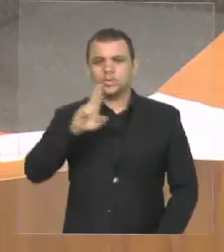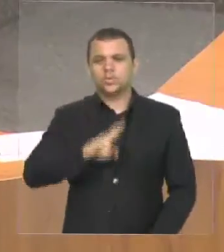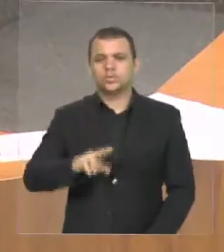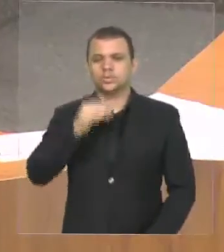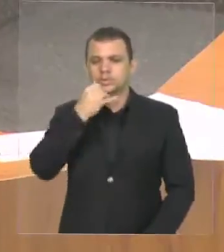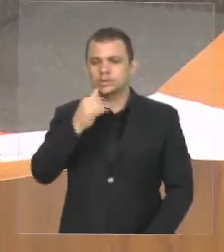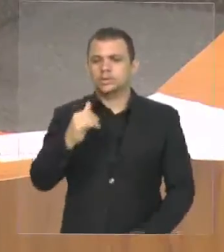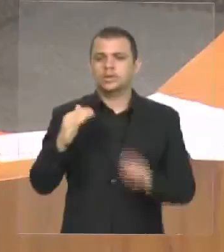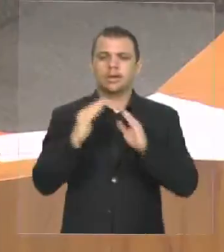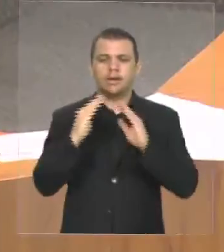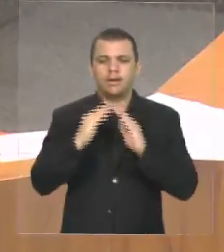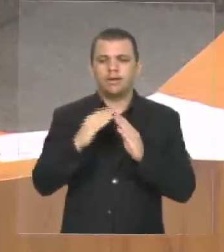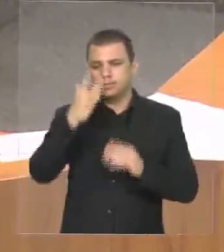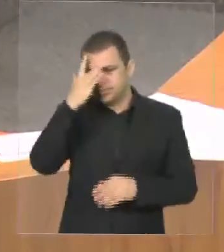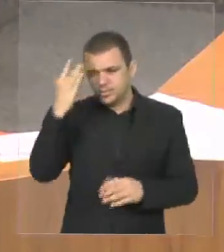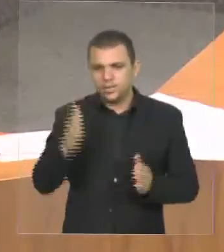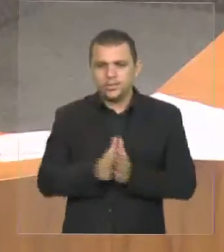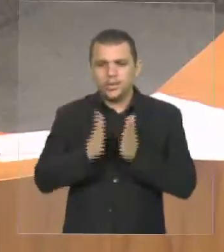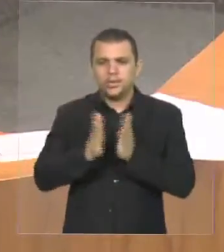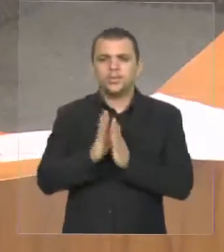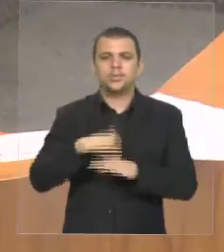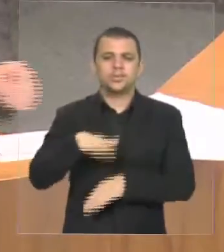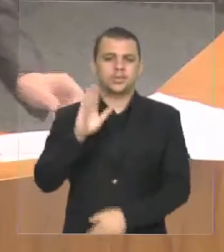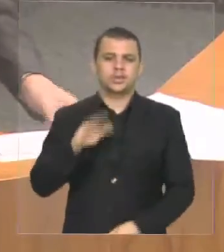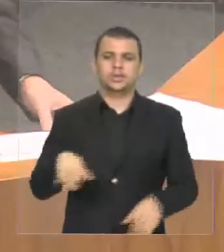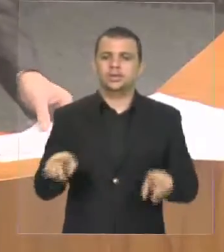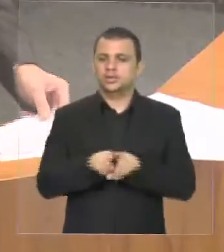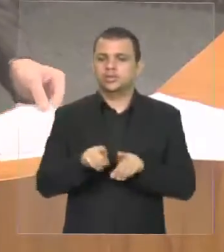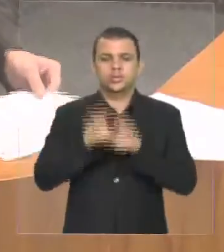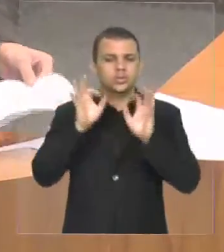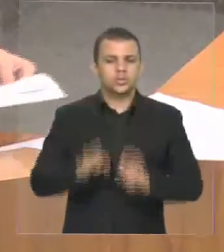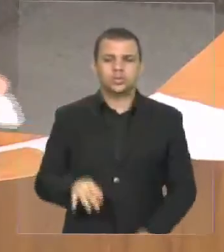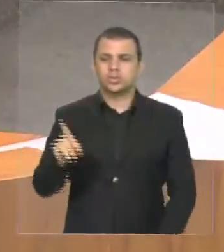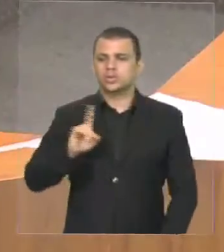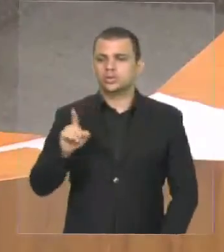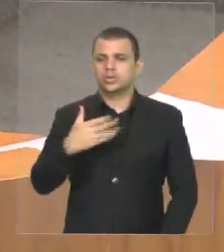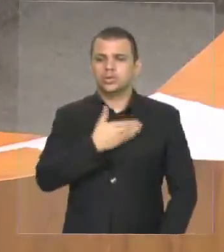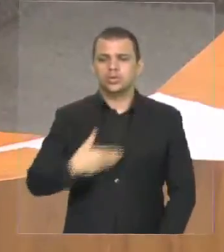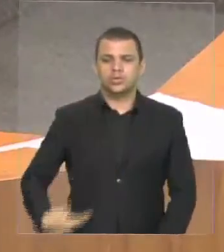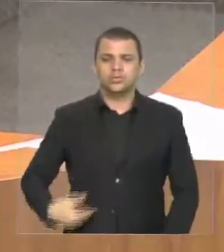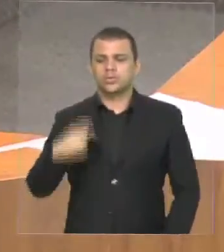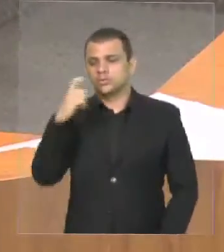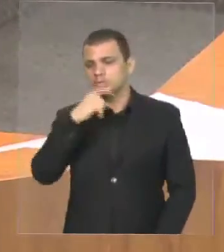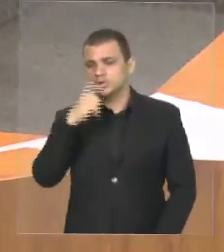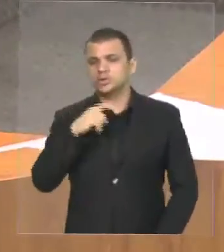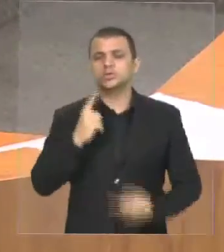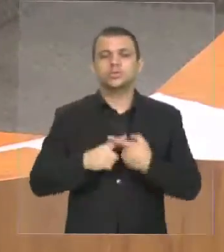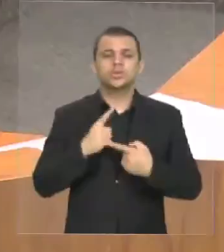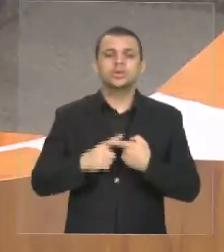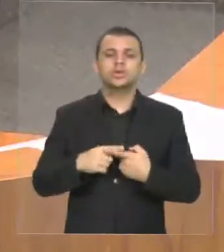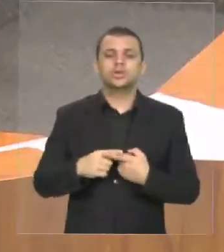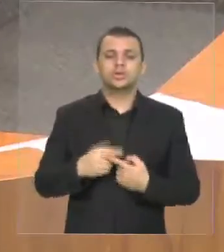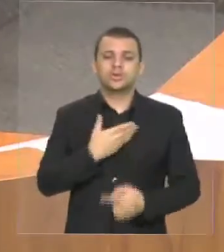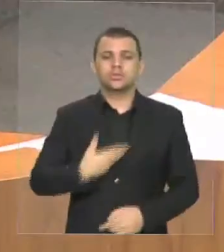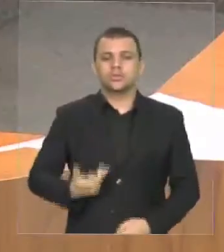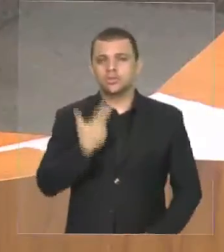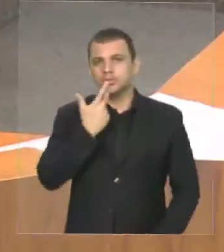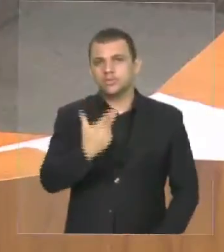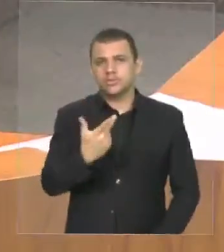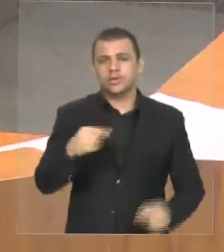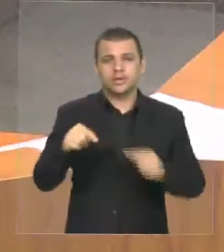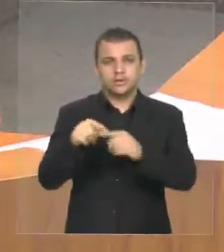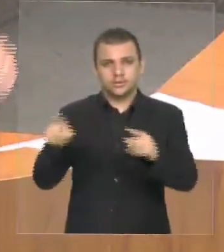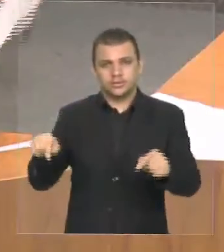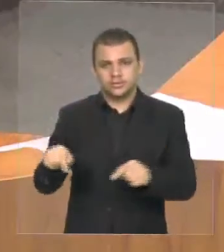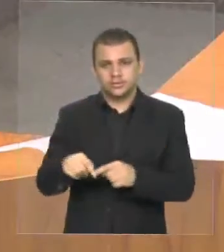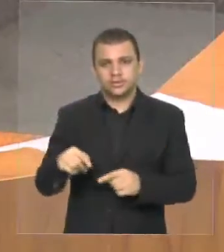humilde. Não é justo. E aqui o governo falta com a verdade quando diz que os setores, uma